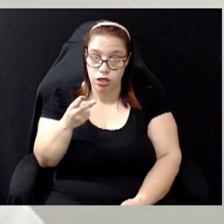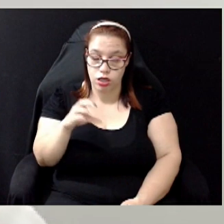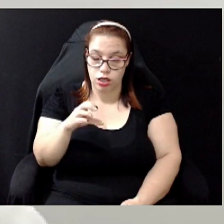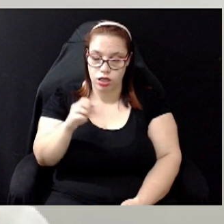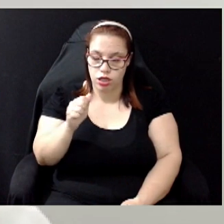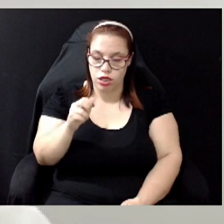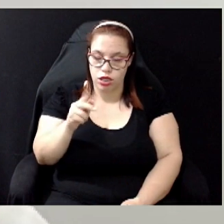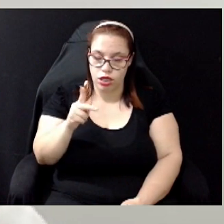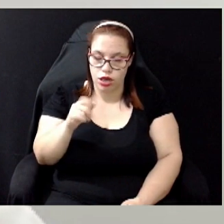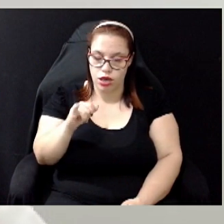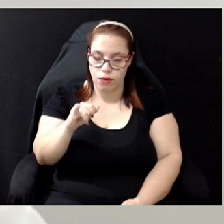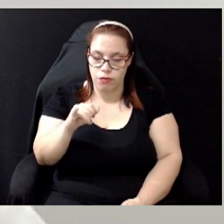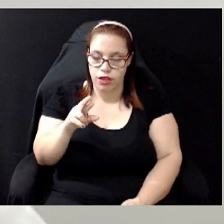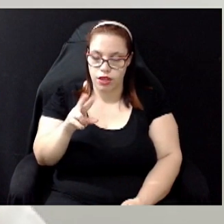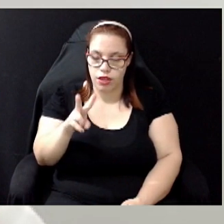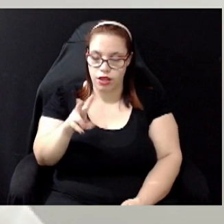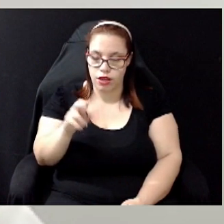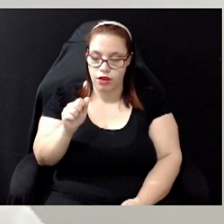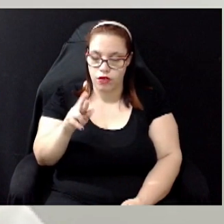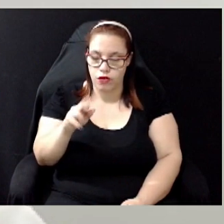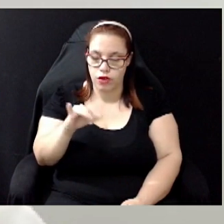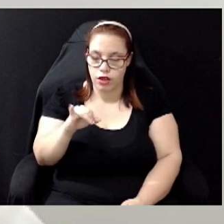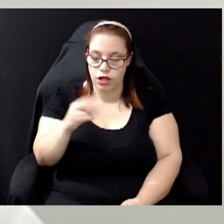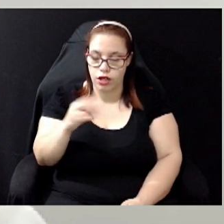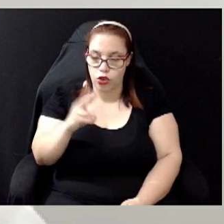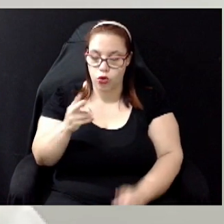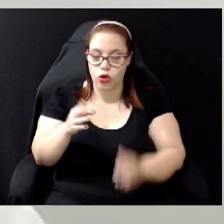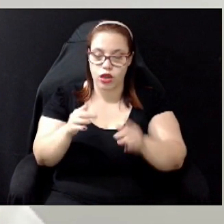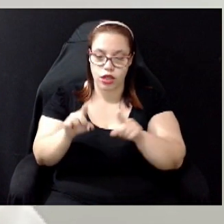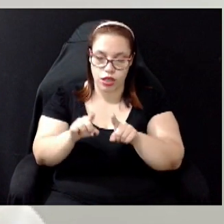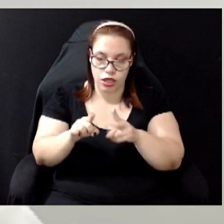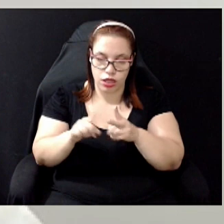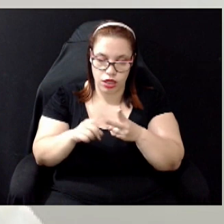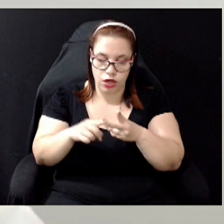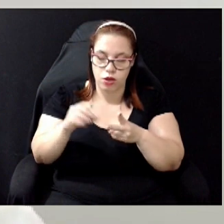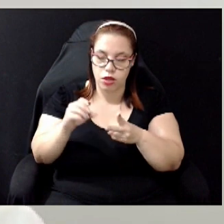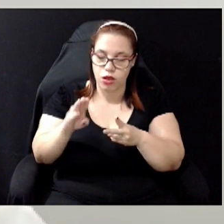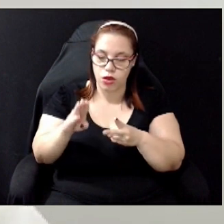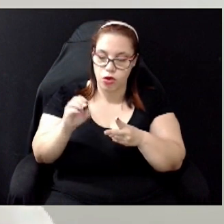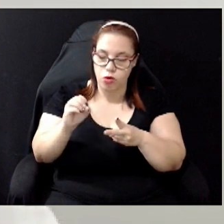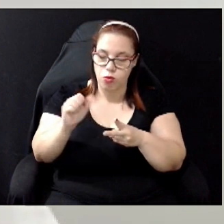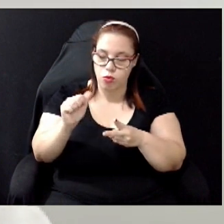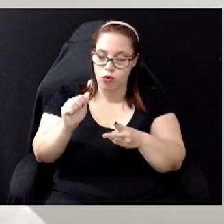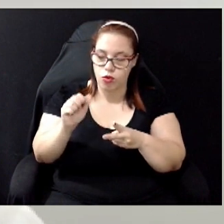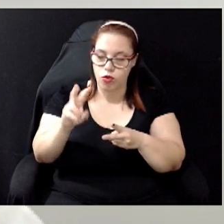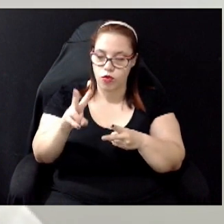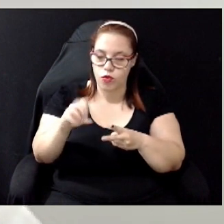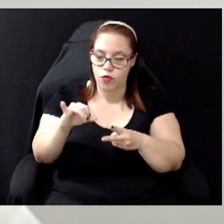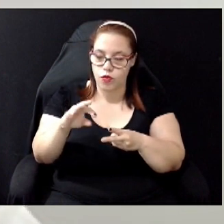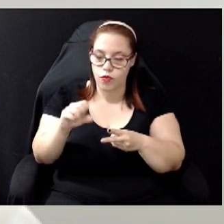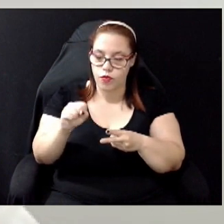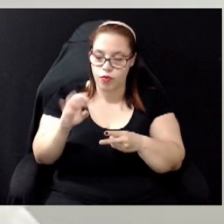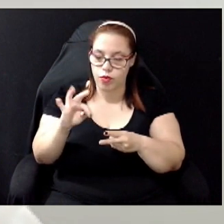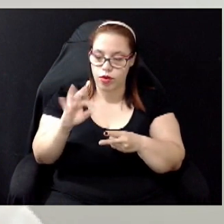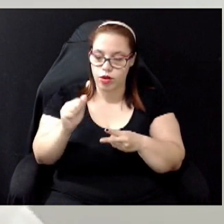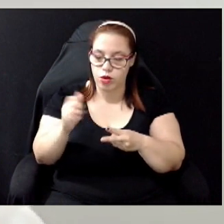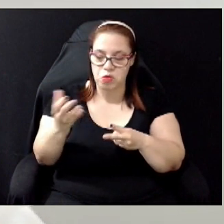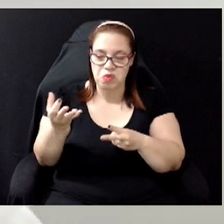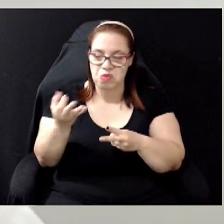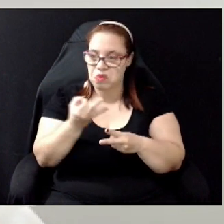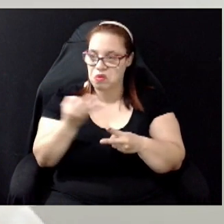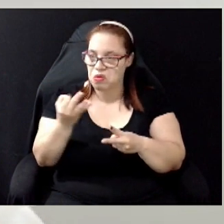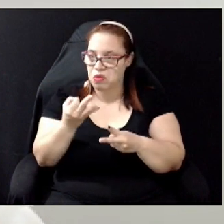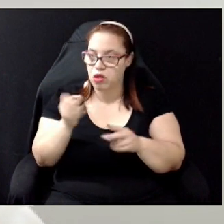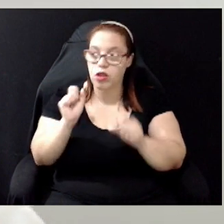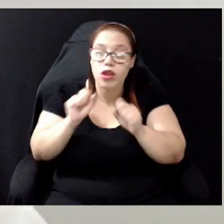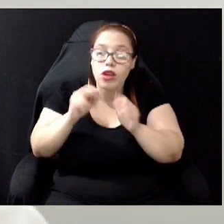EPAR Capivari 2 e a outra que é a EPAR Boa Vista. E essas estações, elas produzem uma água de altíssima qualidade. E o